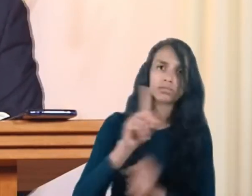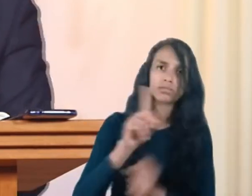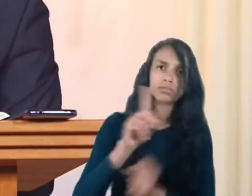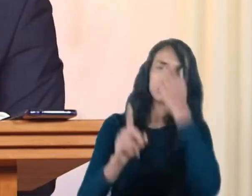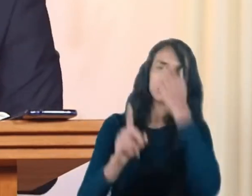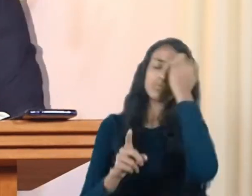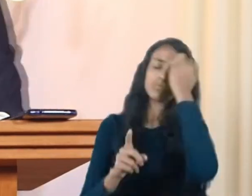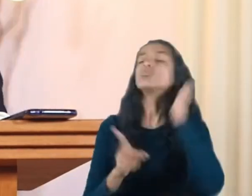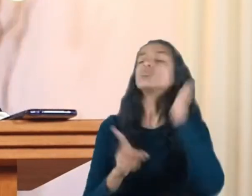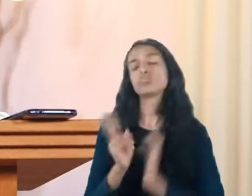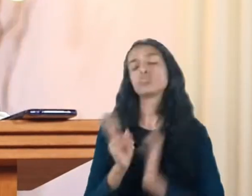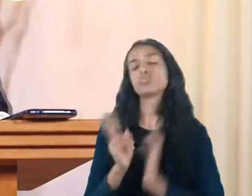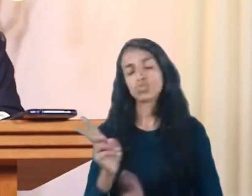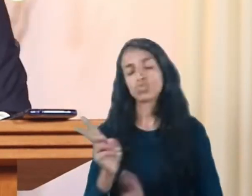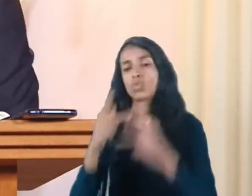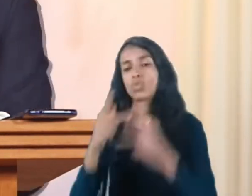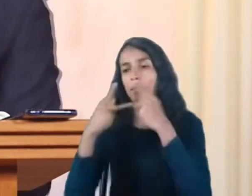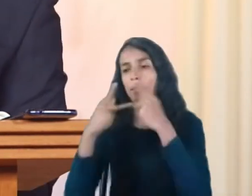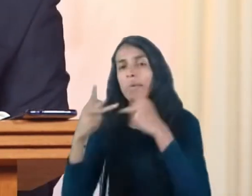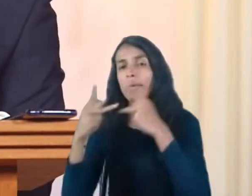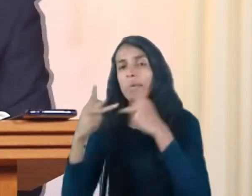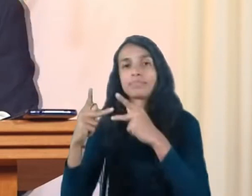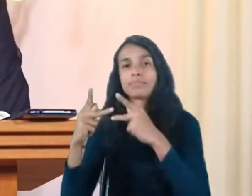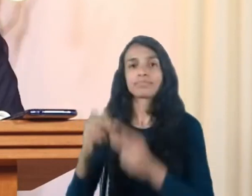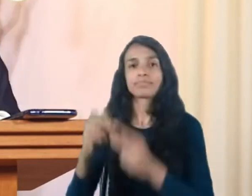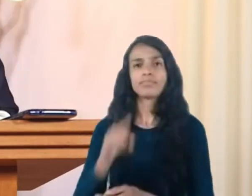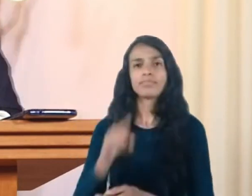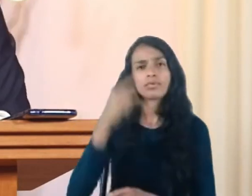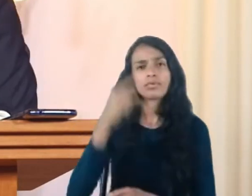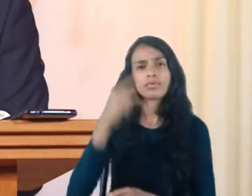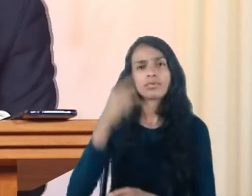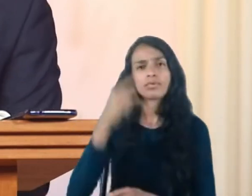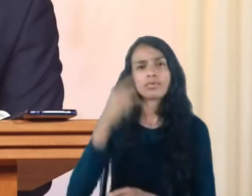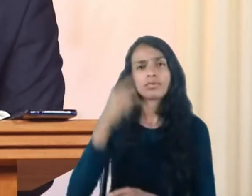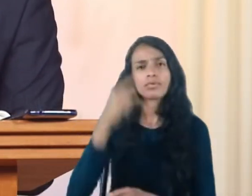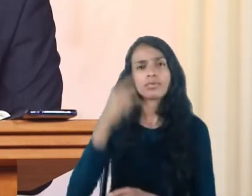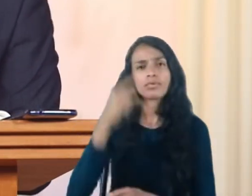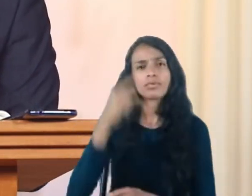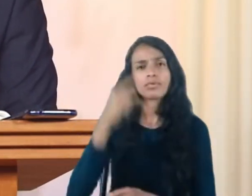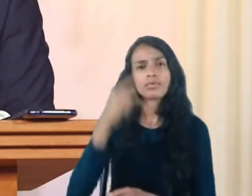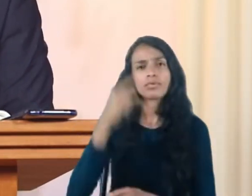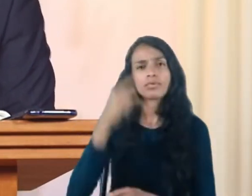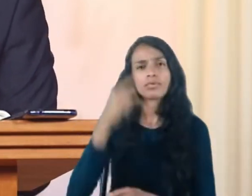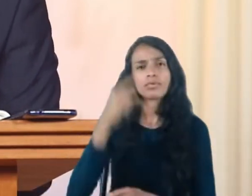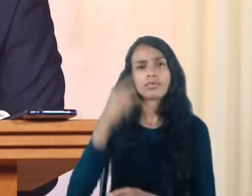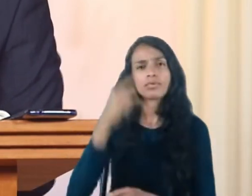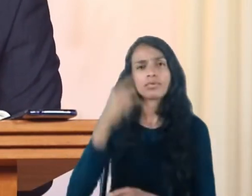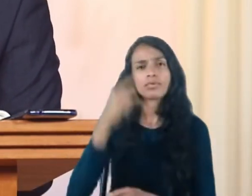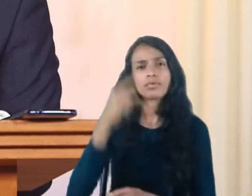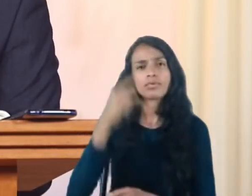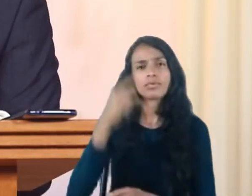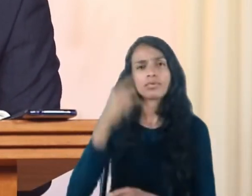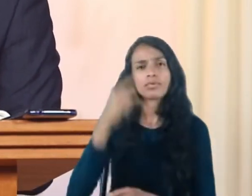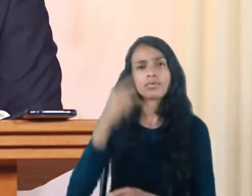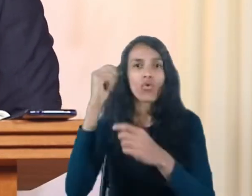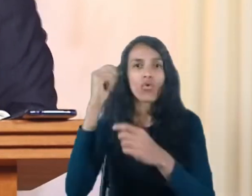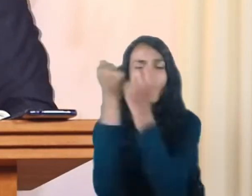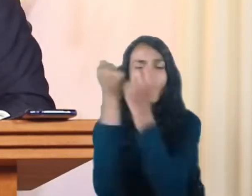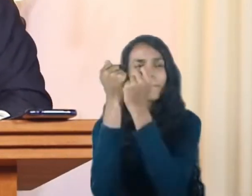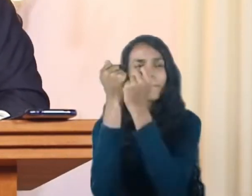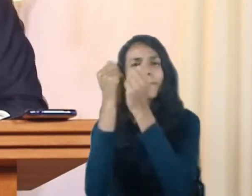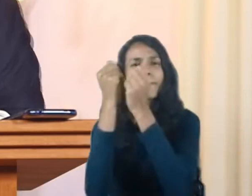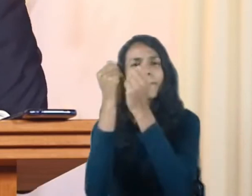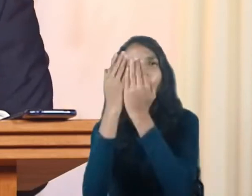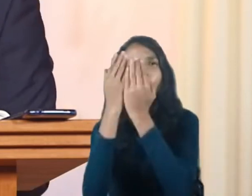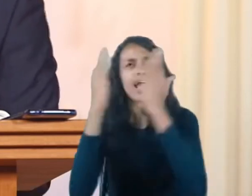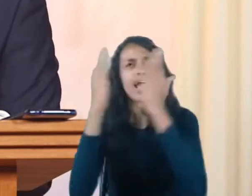foi ressuscitado. Aí você pensa, Eutico voltou para a janela? Você acha que ele voltou para a janela? Você acha que os outros